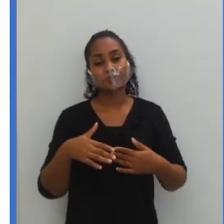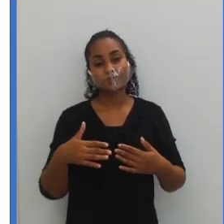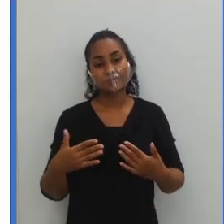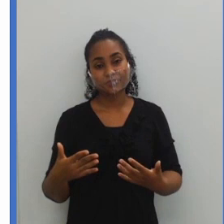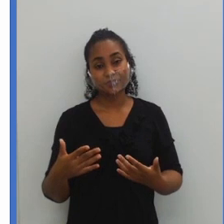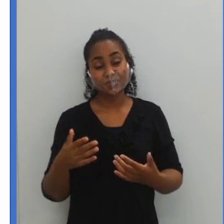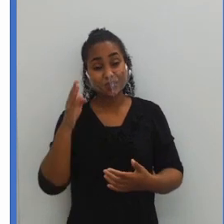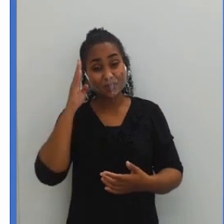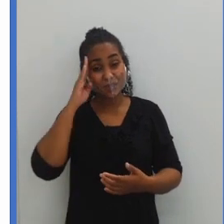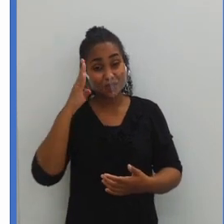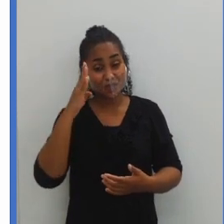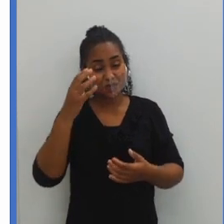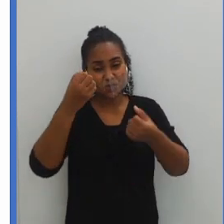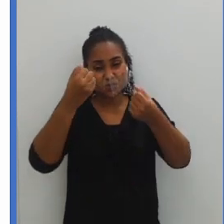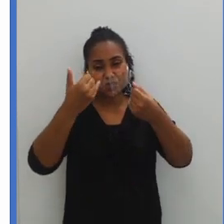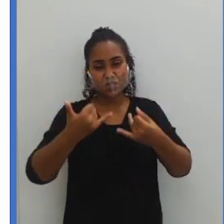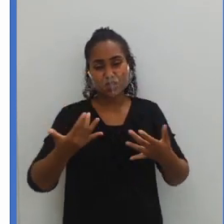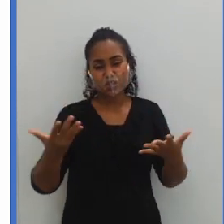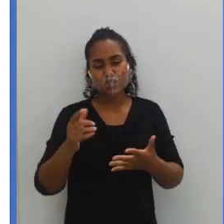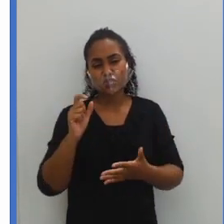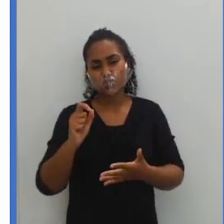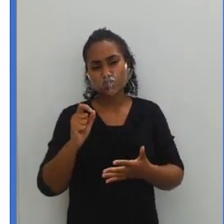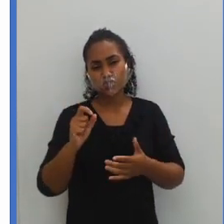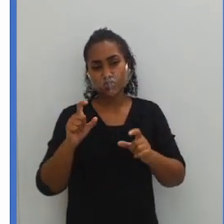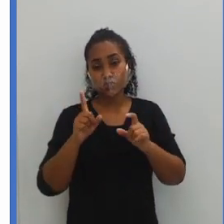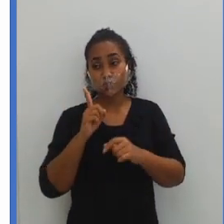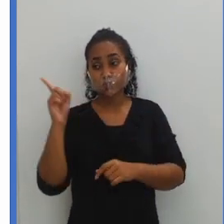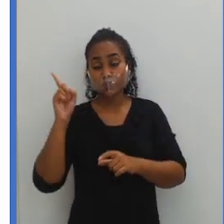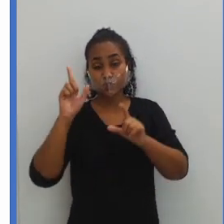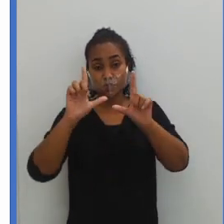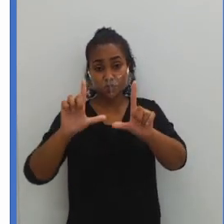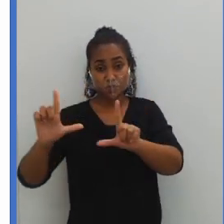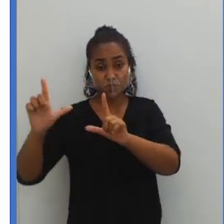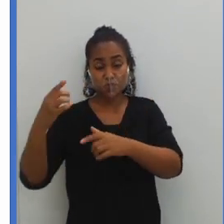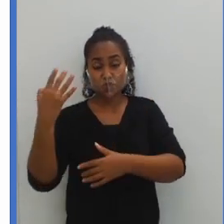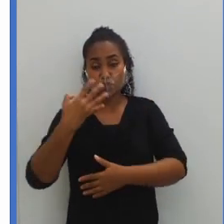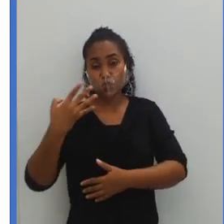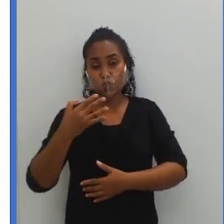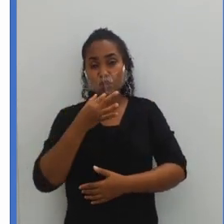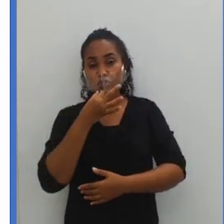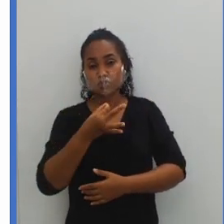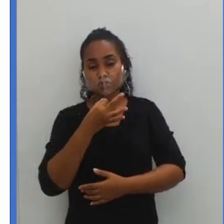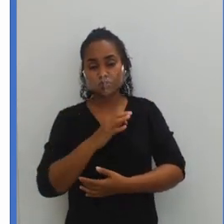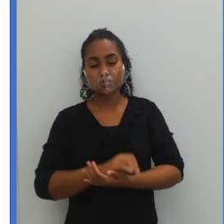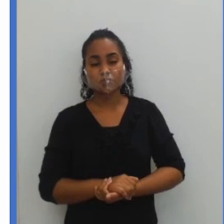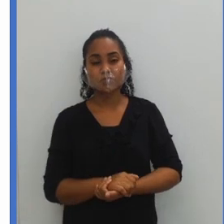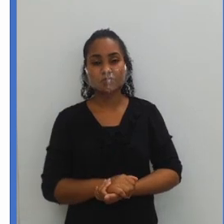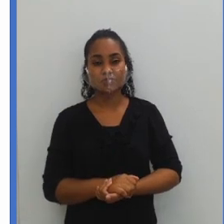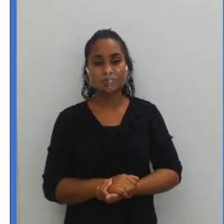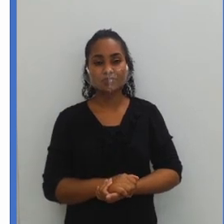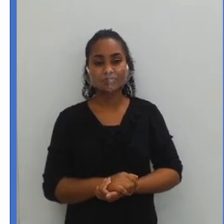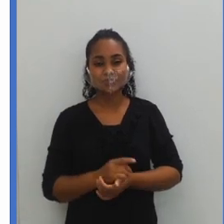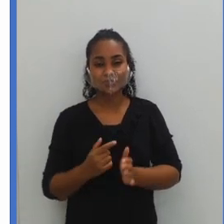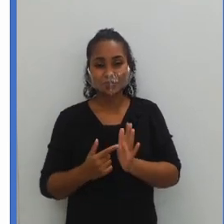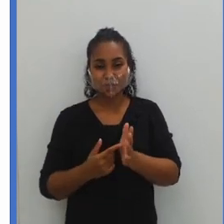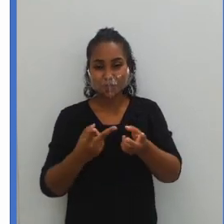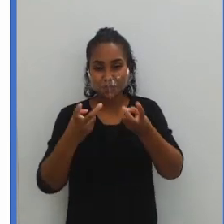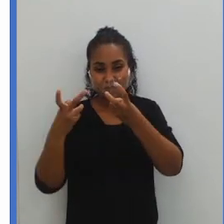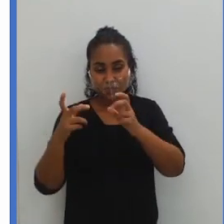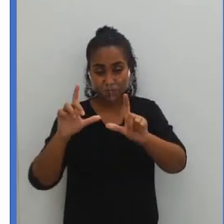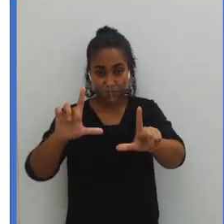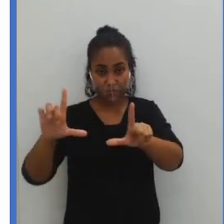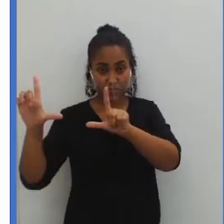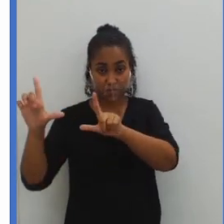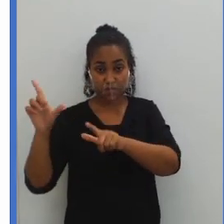Então, a principal que a gente vai falar hoje é justamente o que está nessa quarta classificação aí, ó, que está aparecendo na tela